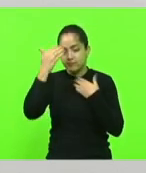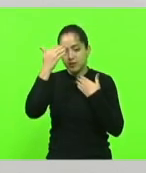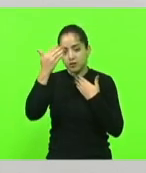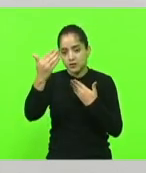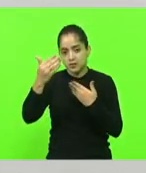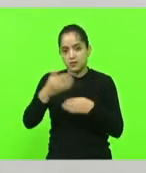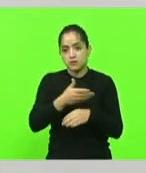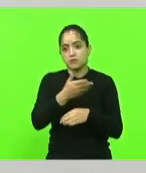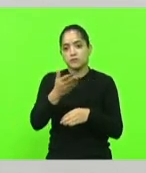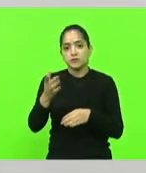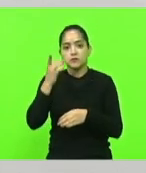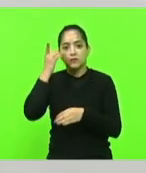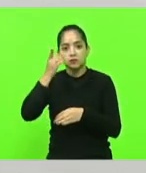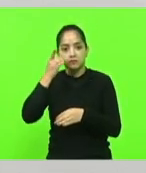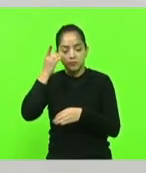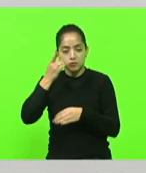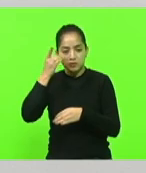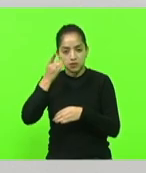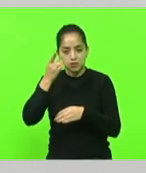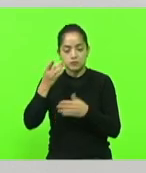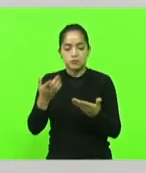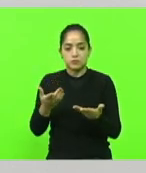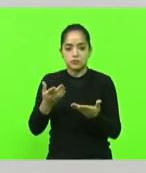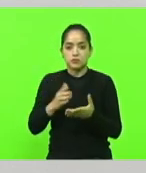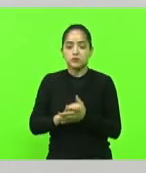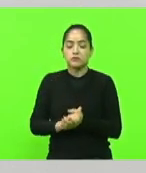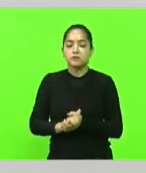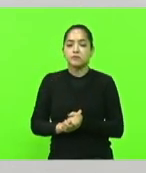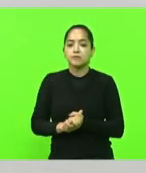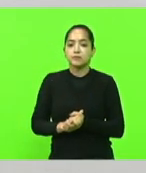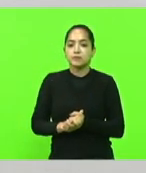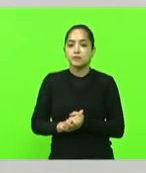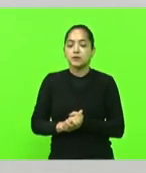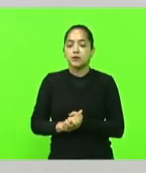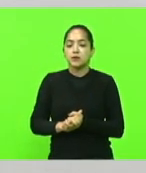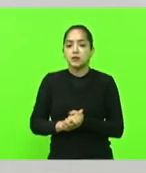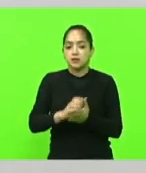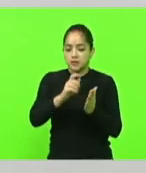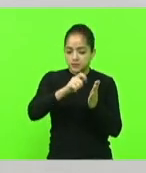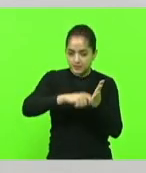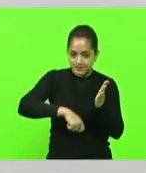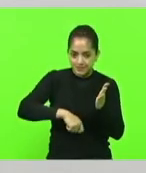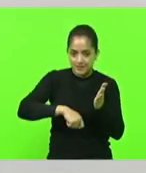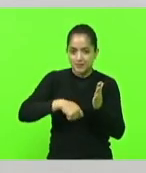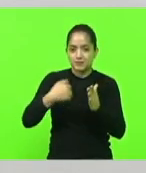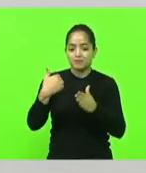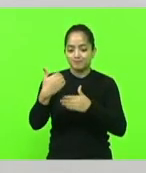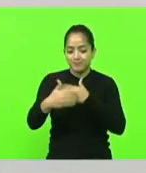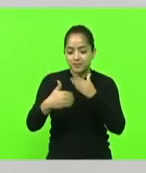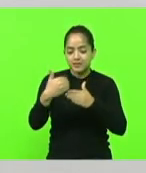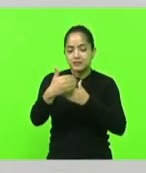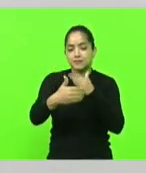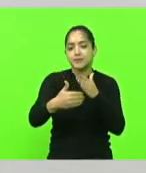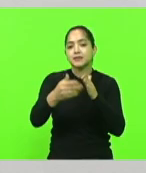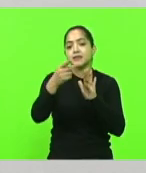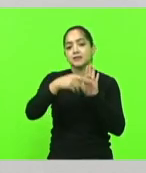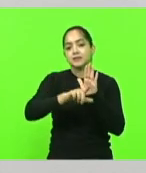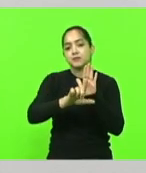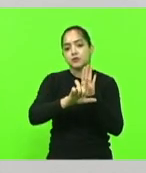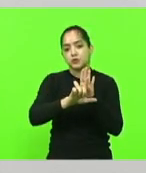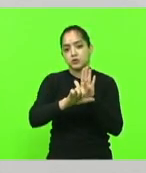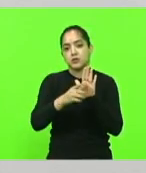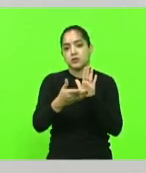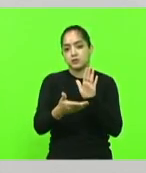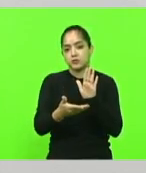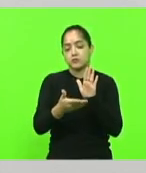os deputados aí que, pelo menos, colocaram assinatura para poder tramitar esse projeto